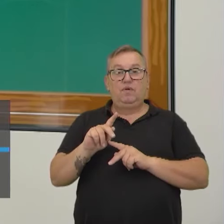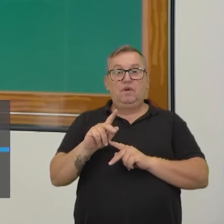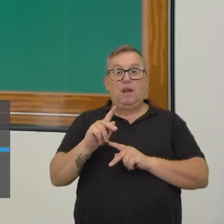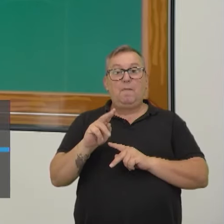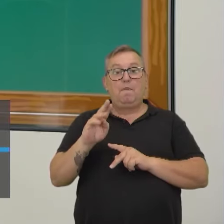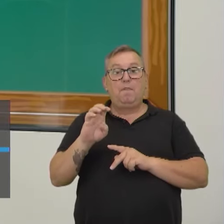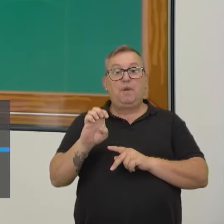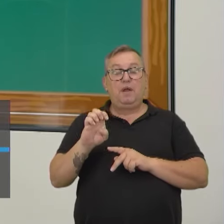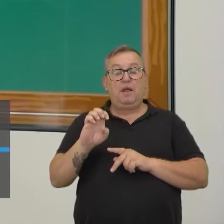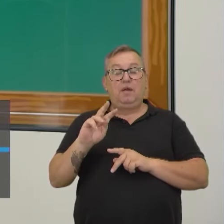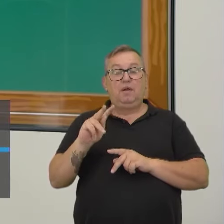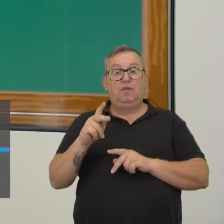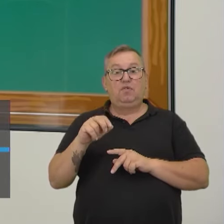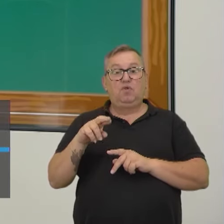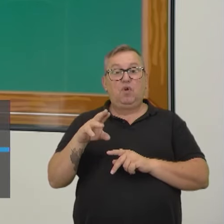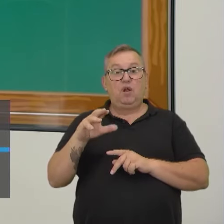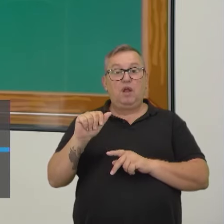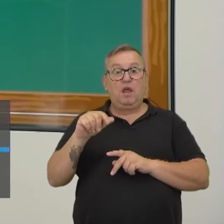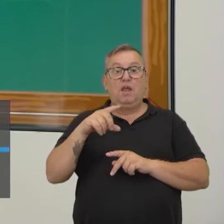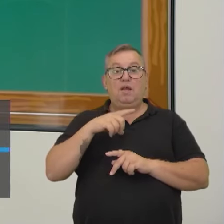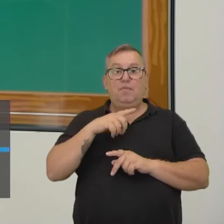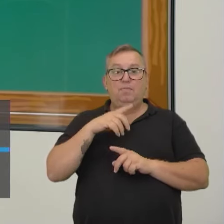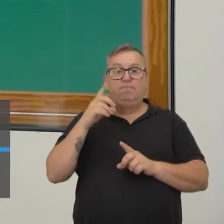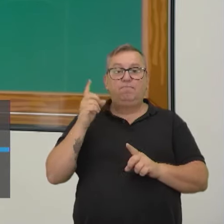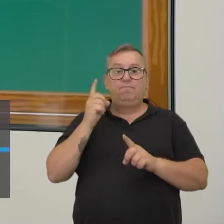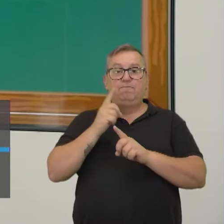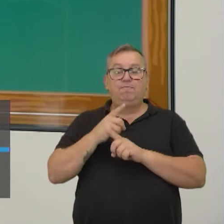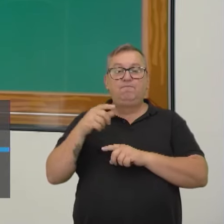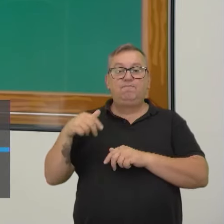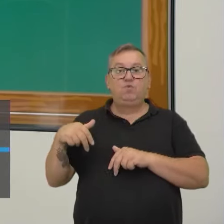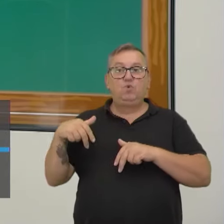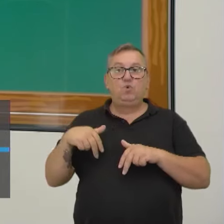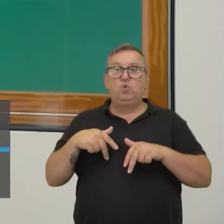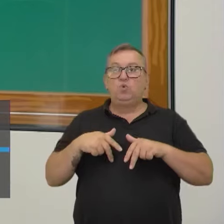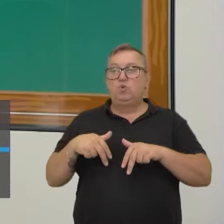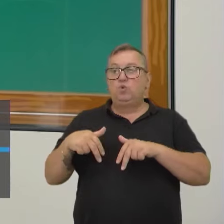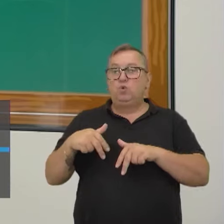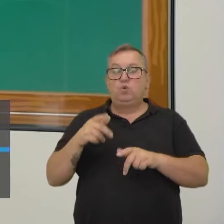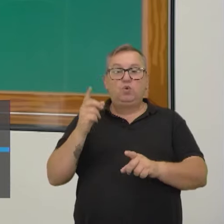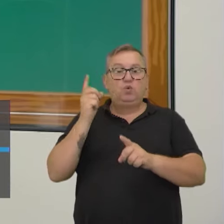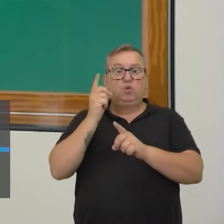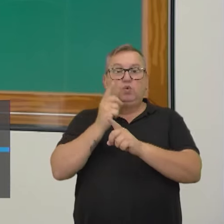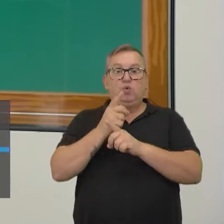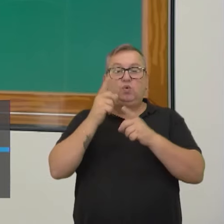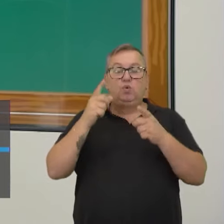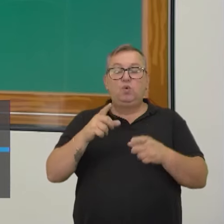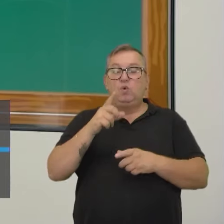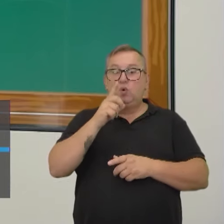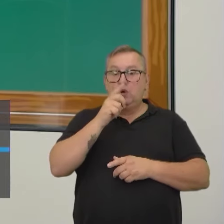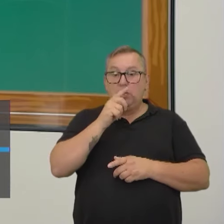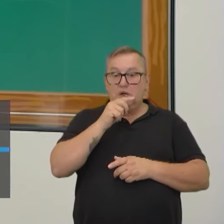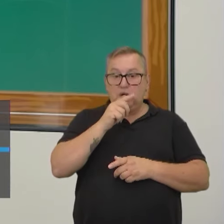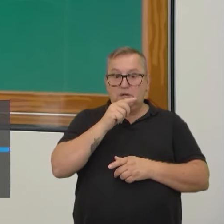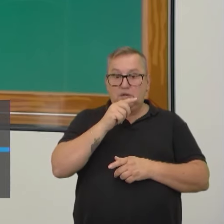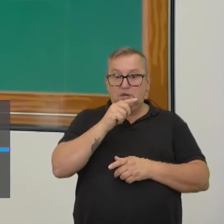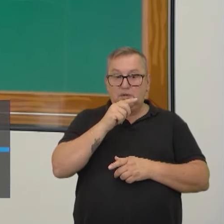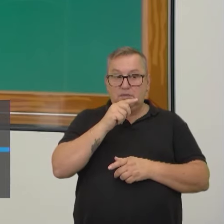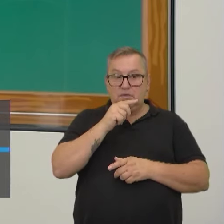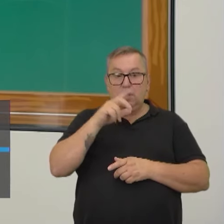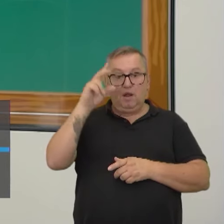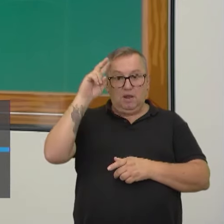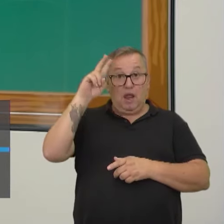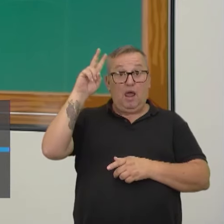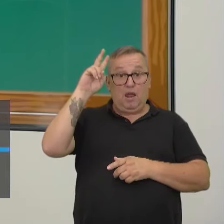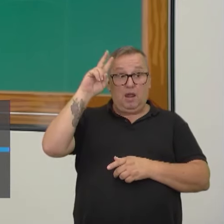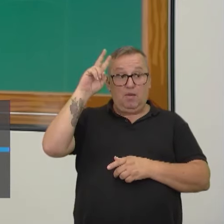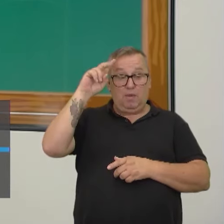pré-história, que eles iam caminhando até encontrar um lugar seguro, um lugar com águas, para eles poderem viver. Esses eram